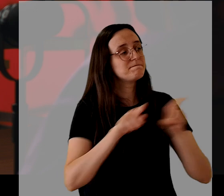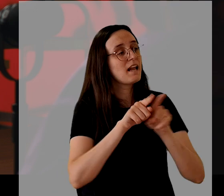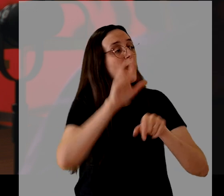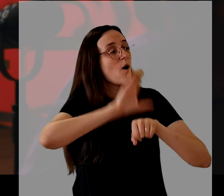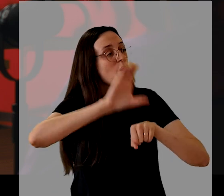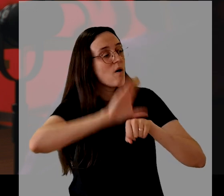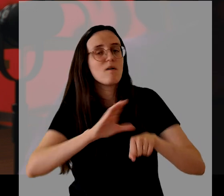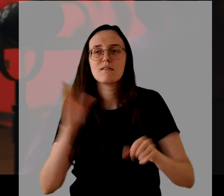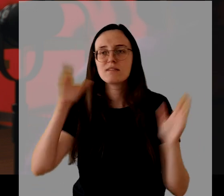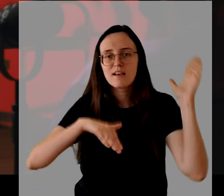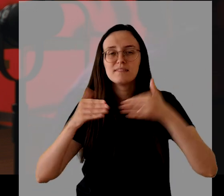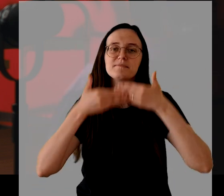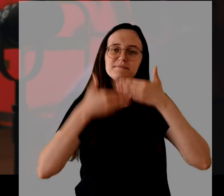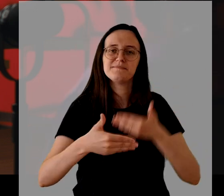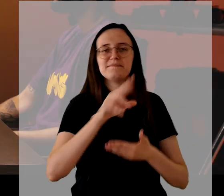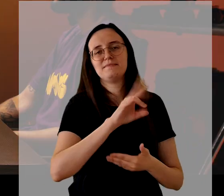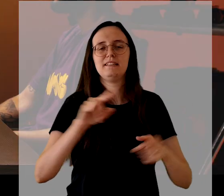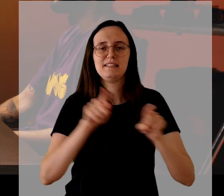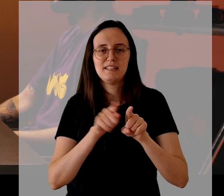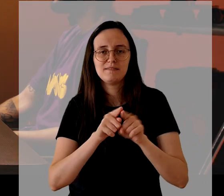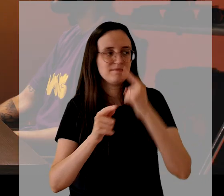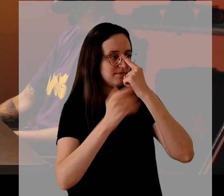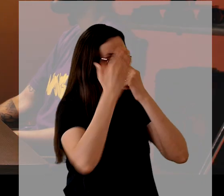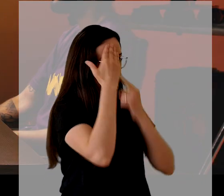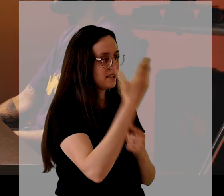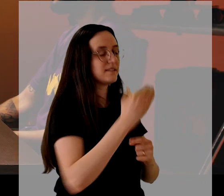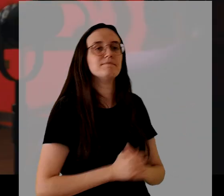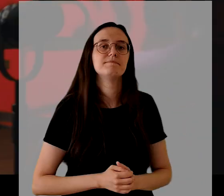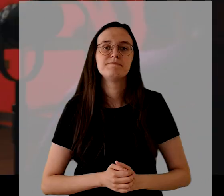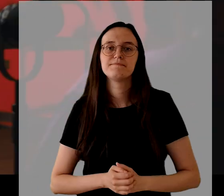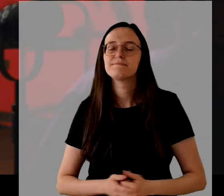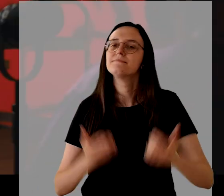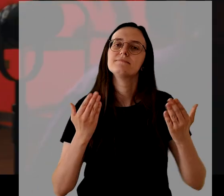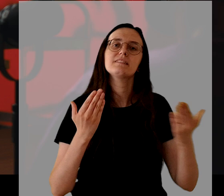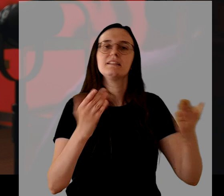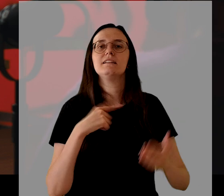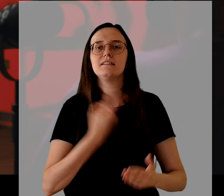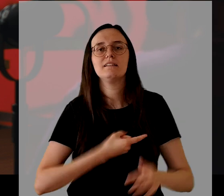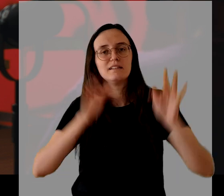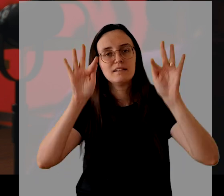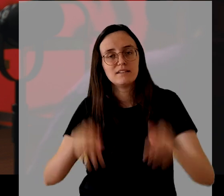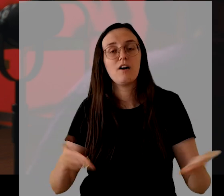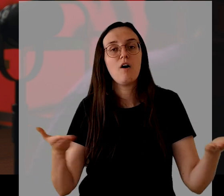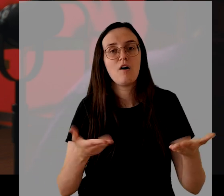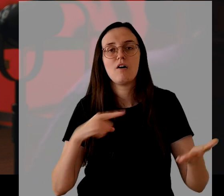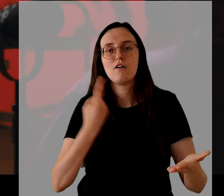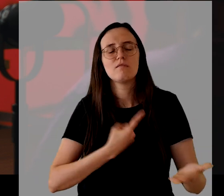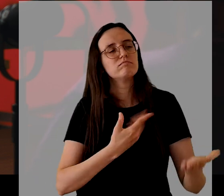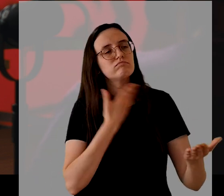tá trazendo aí pela frente. E obrigado mesmo. É isso aí, pessoal. A gente encerra por hoje o